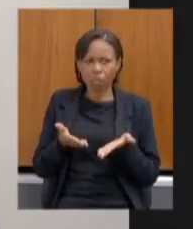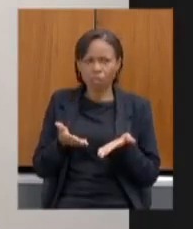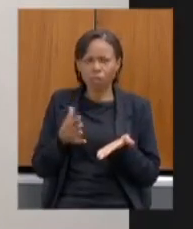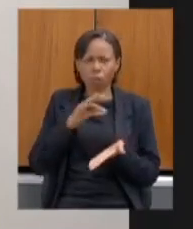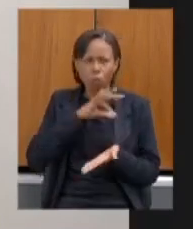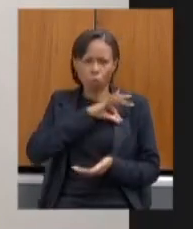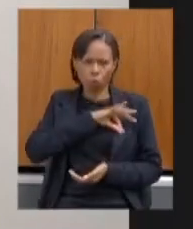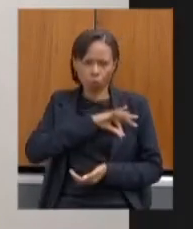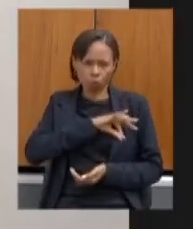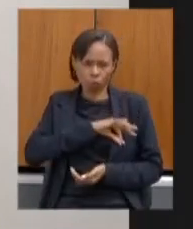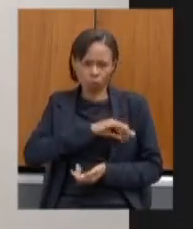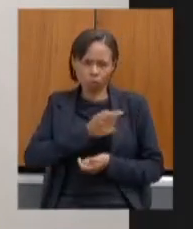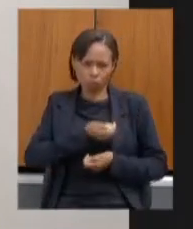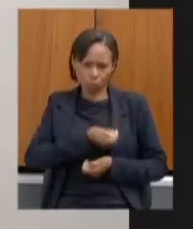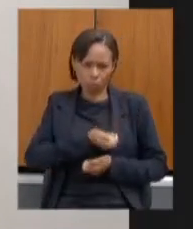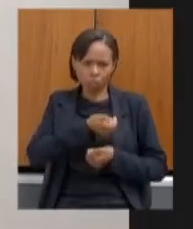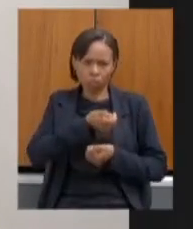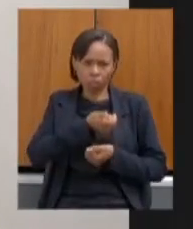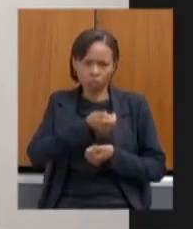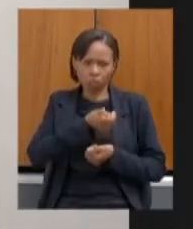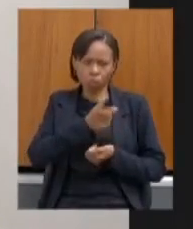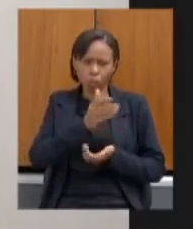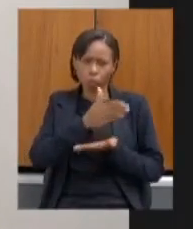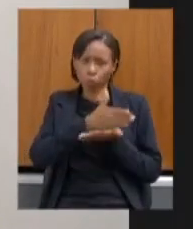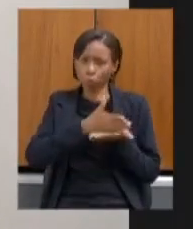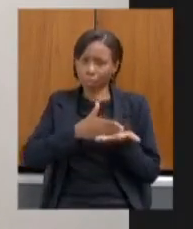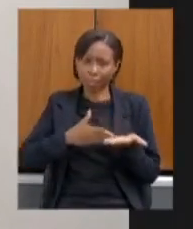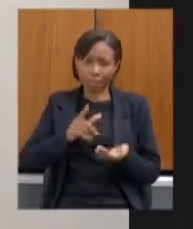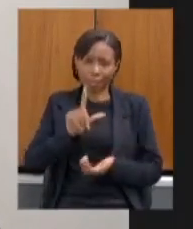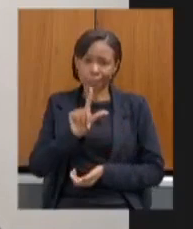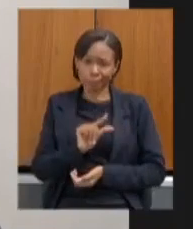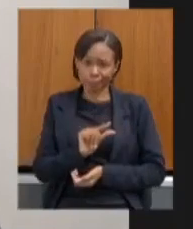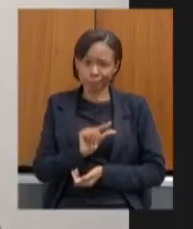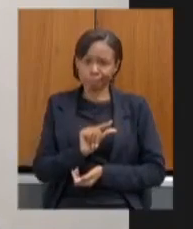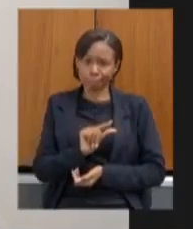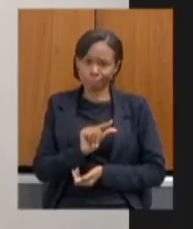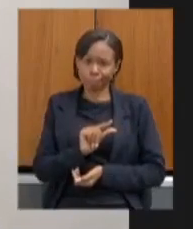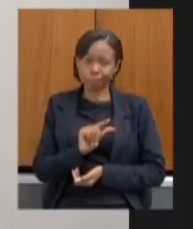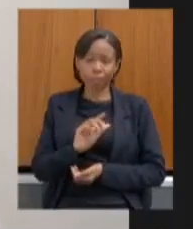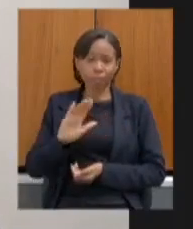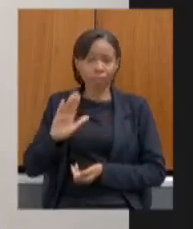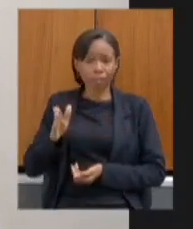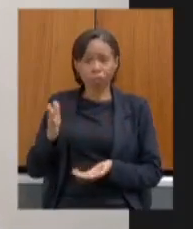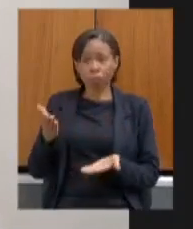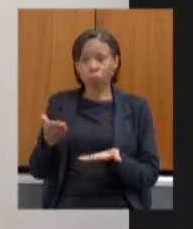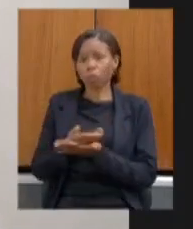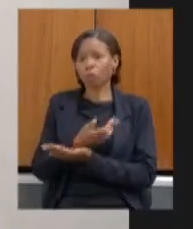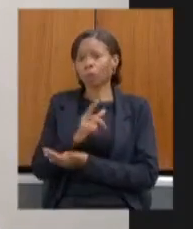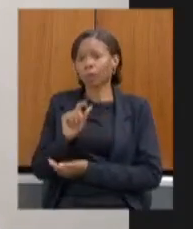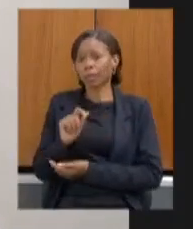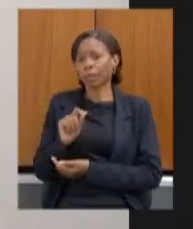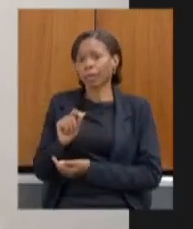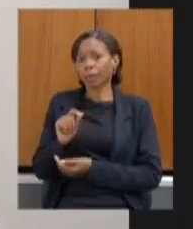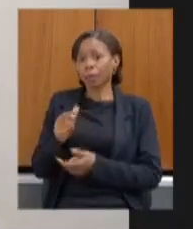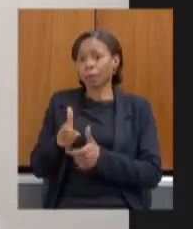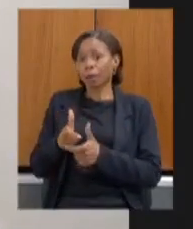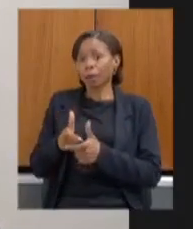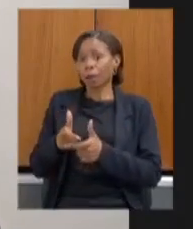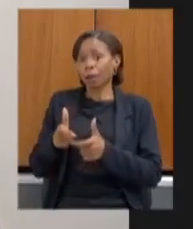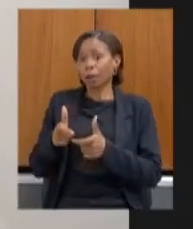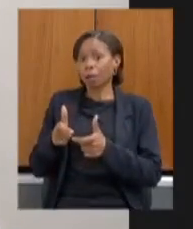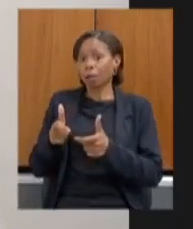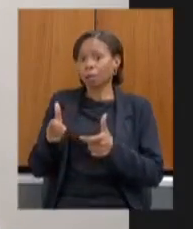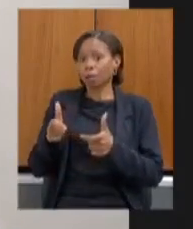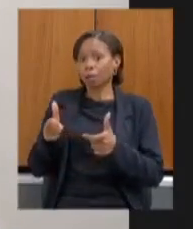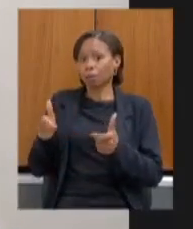do auxílio emergencial pela metade, nós já temos um crescimento da curva de pobreza, com o fim do